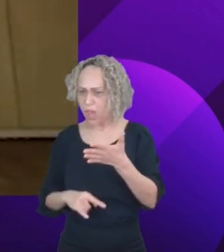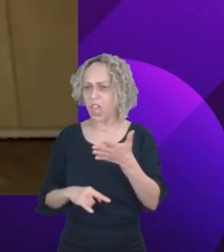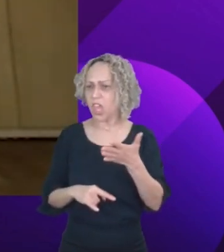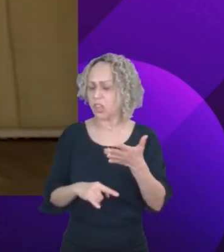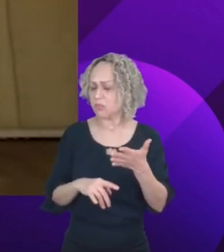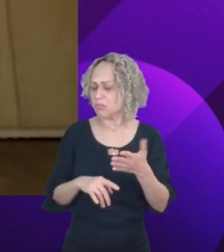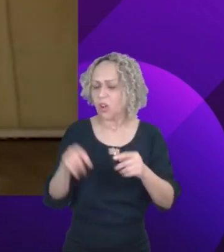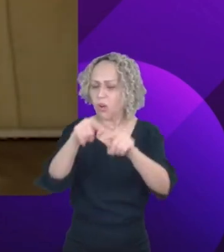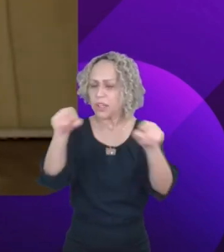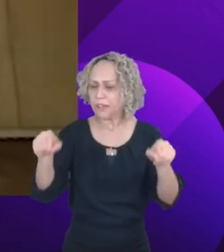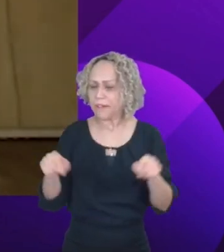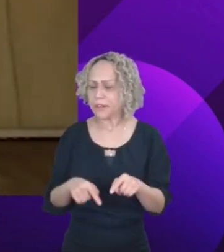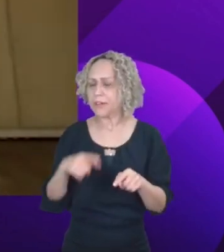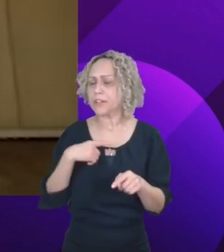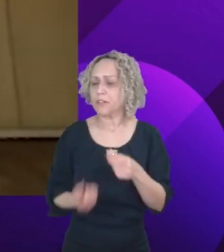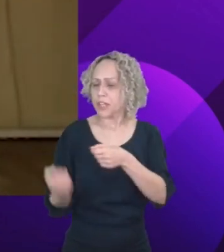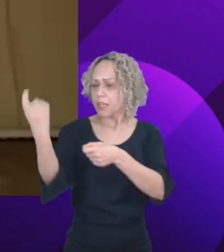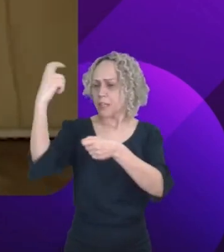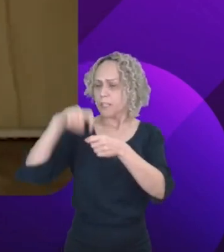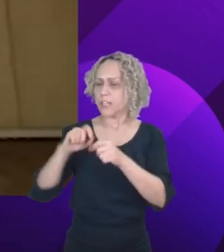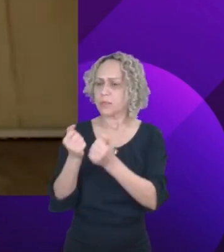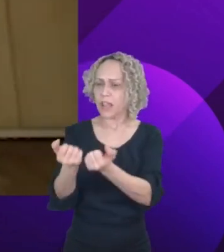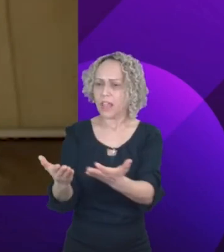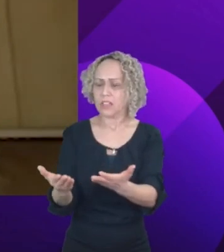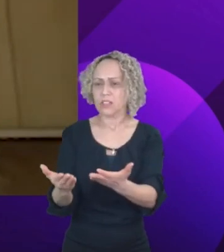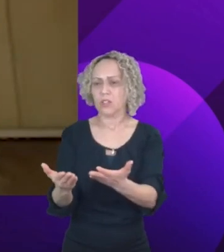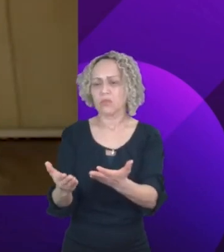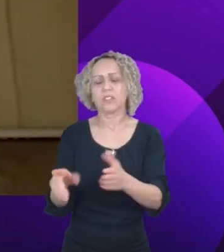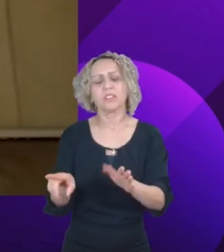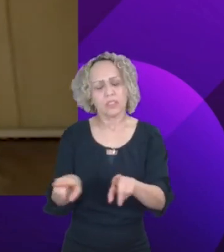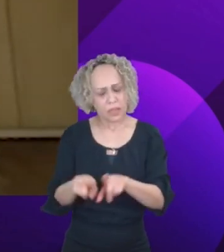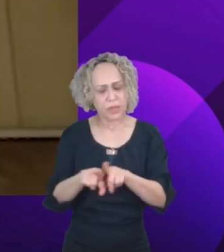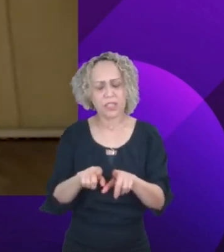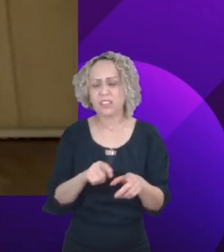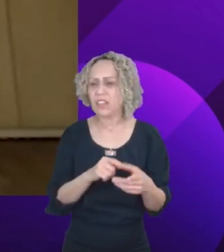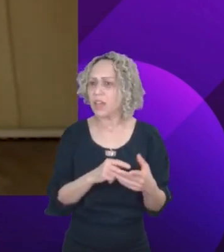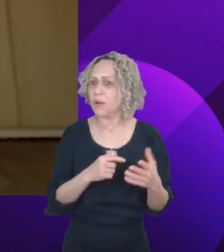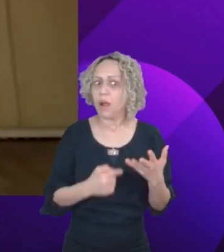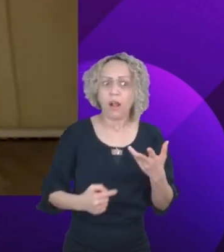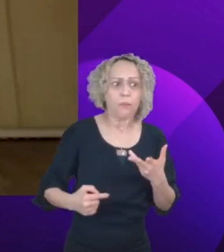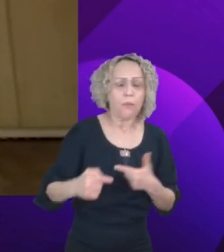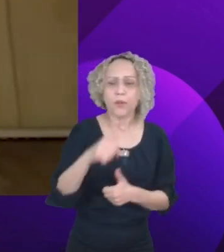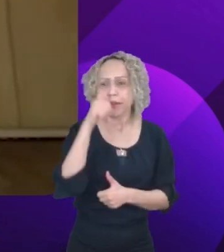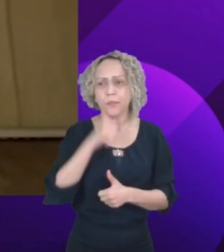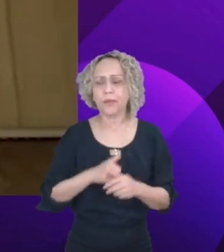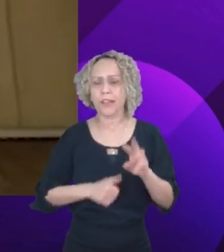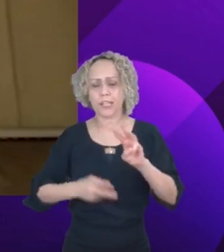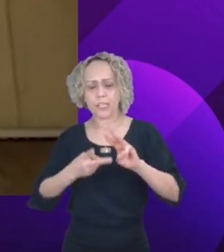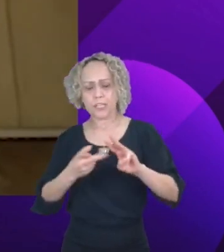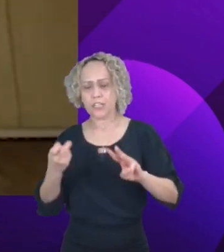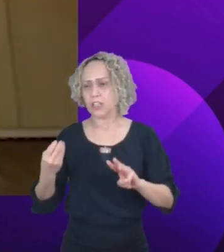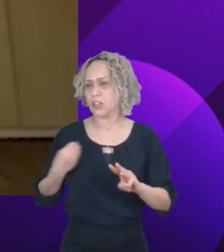de retomada, e a gente tem uma grande parte de mulheres indígenas hoje que está vivendo em contexto urbano,